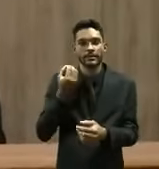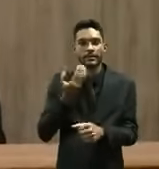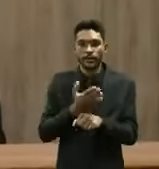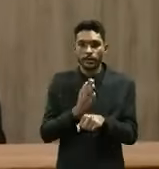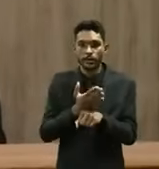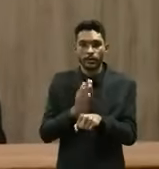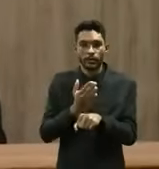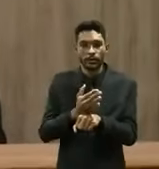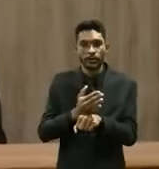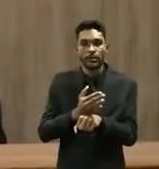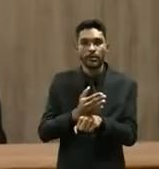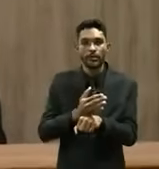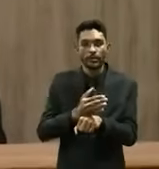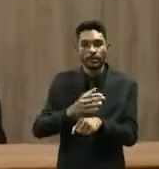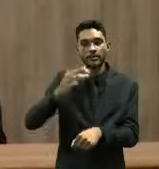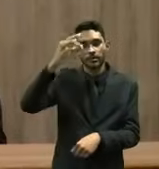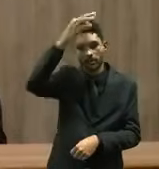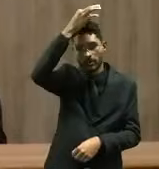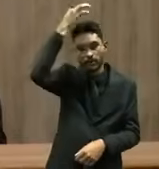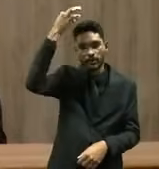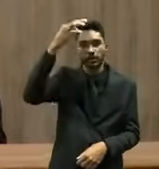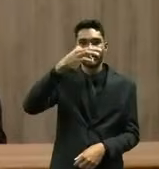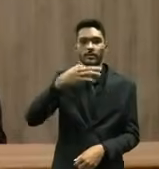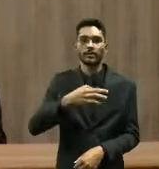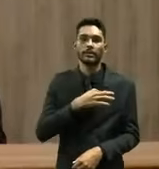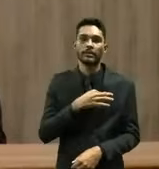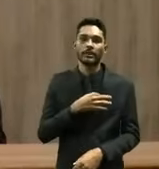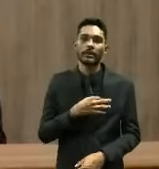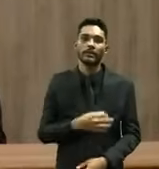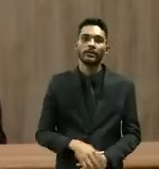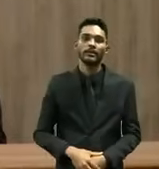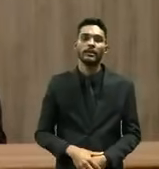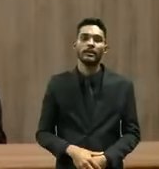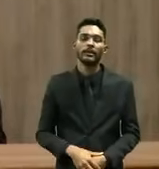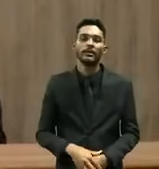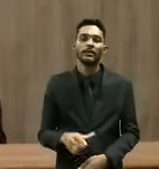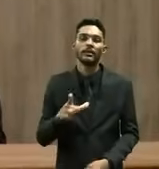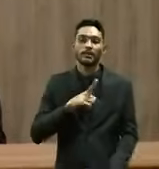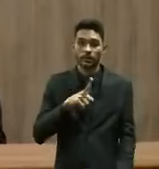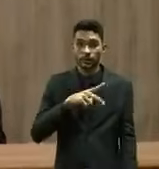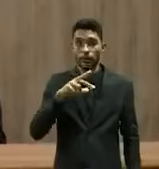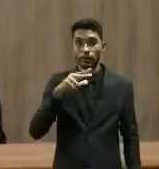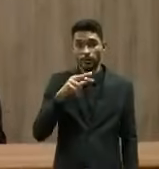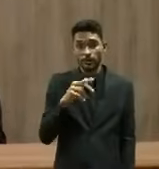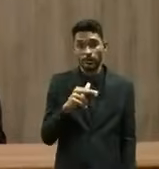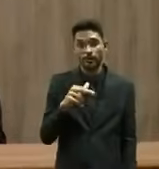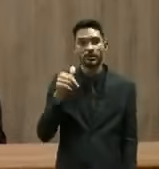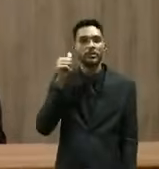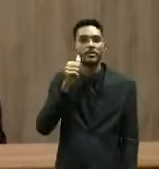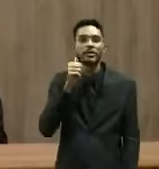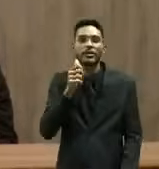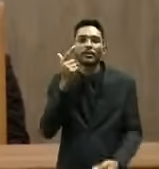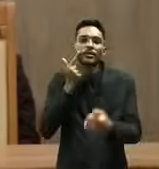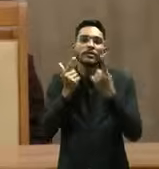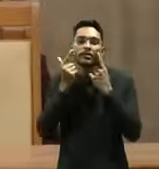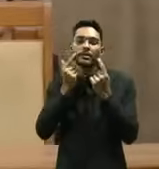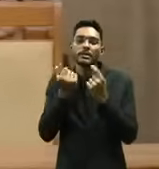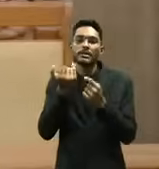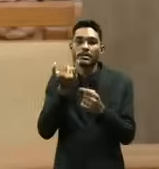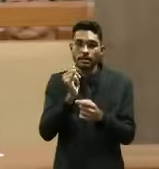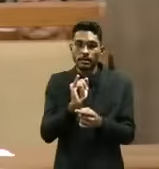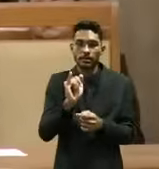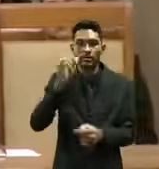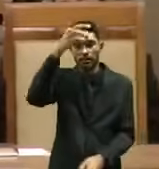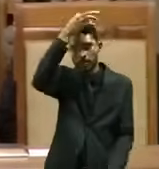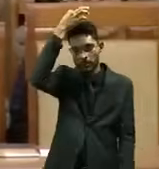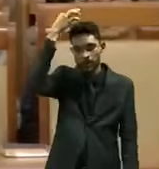isso aqui não é brincadeirinha não tem irmã que fica fazendo que tá chorando não é poder do Espírito Santo não quando é do espírito santo a glória toma conta e acabou-se a conversa né